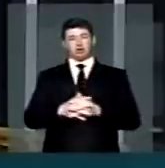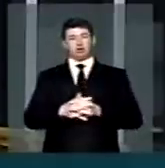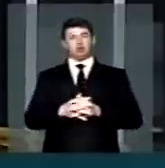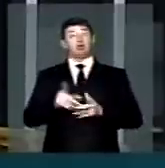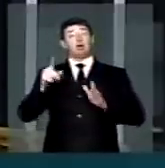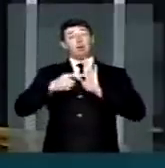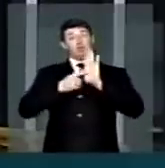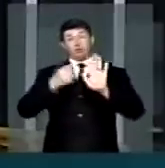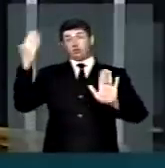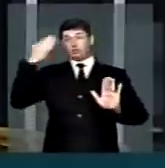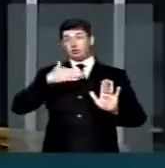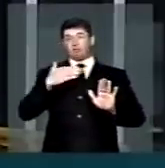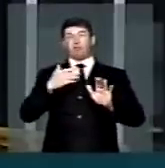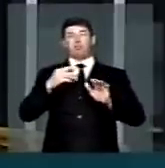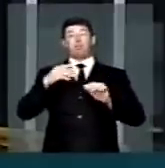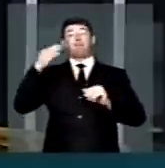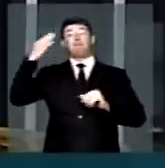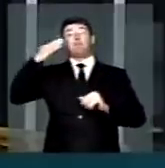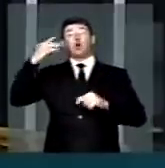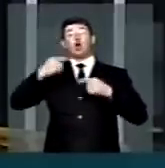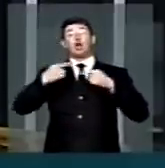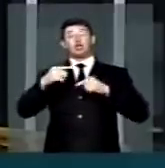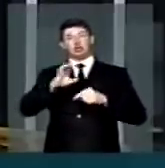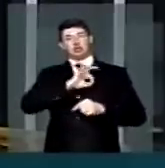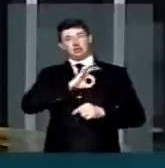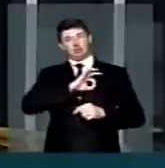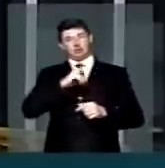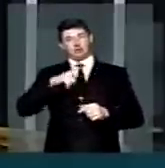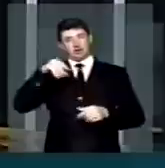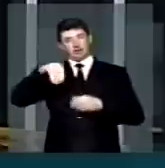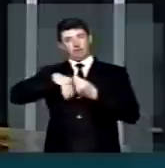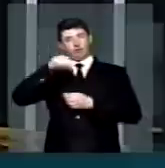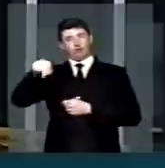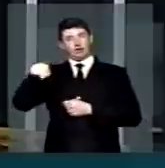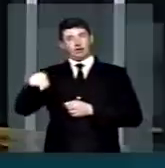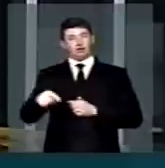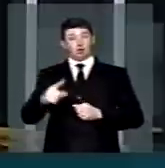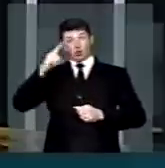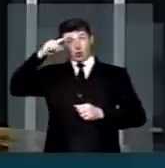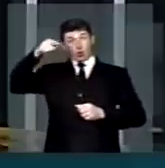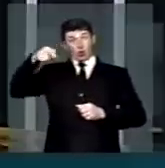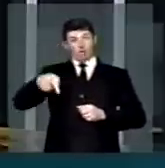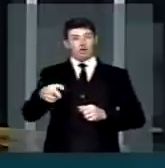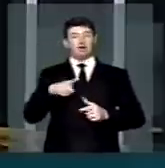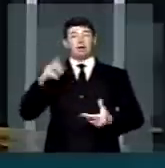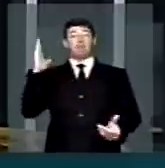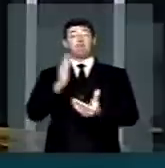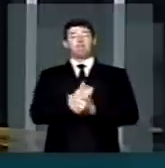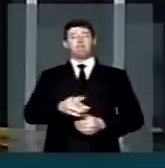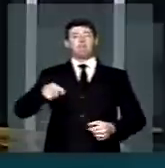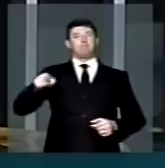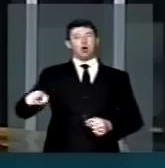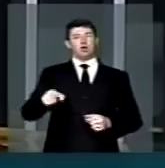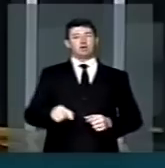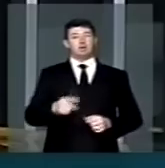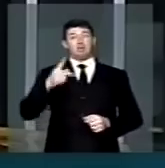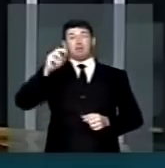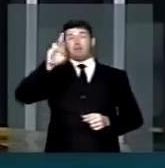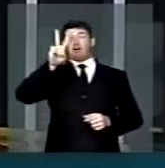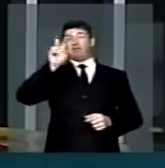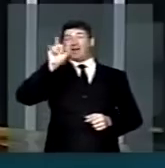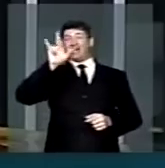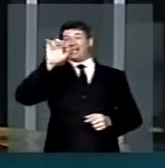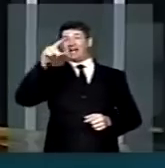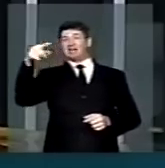uma amostra da politização das polícias e sugere que os comandantes sejam processados por prevaricação.